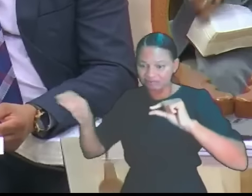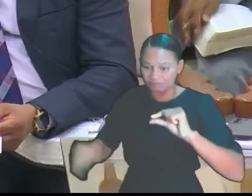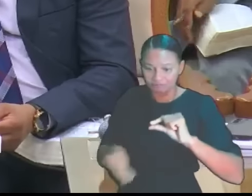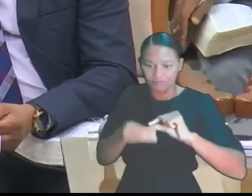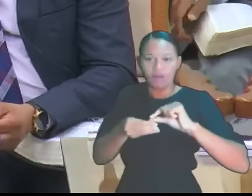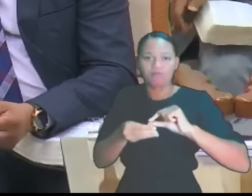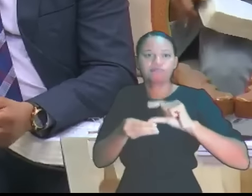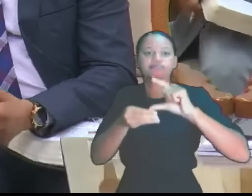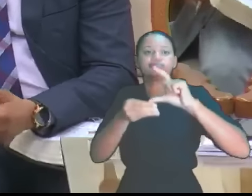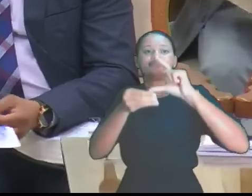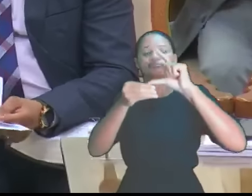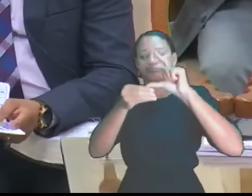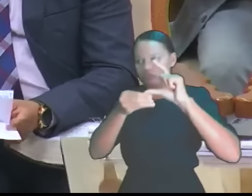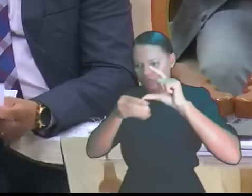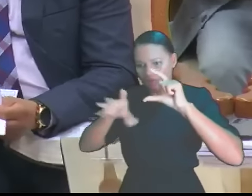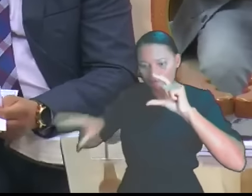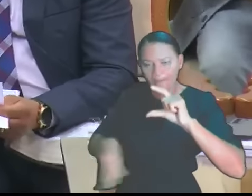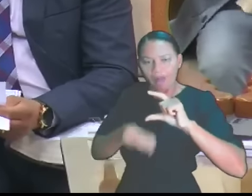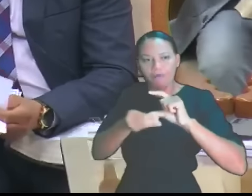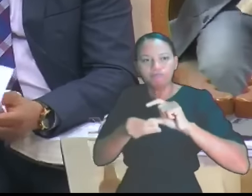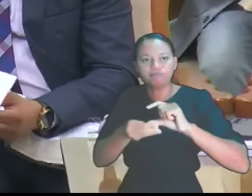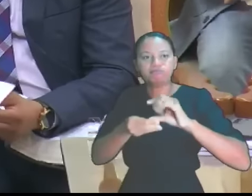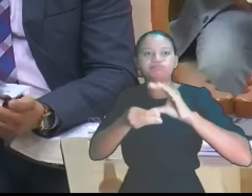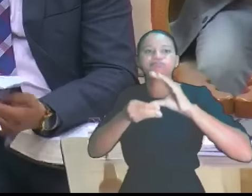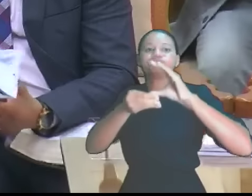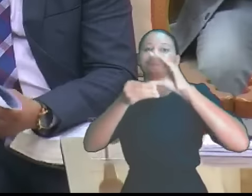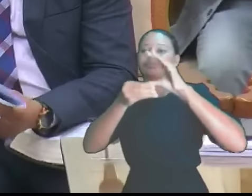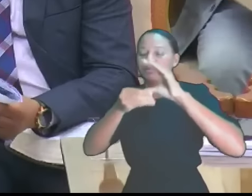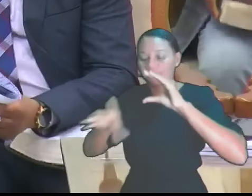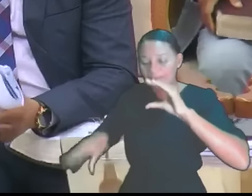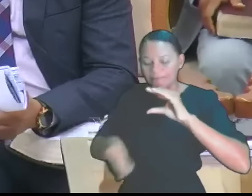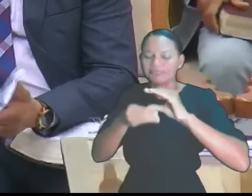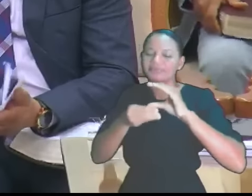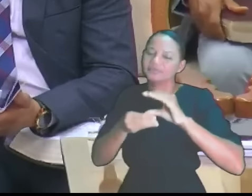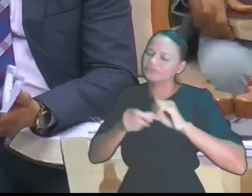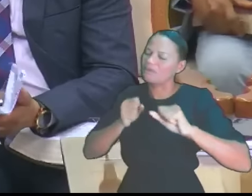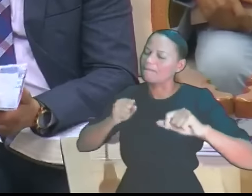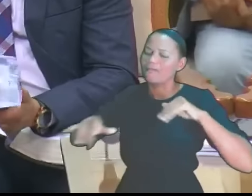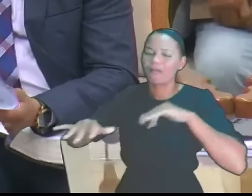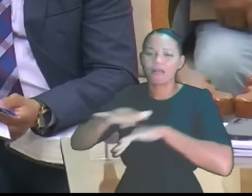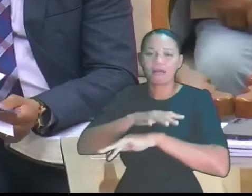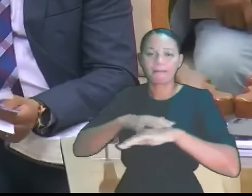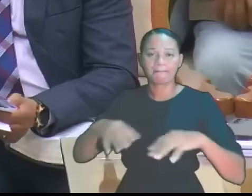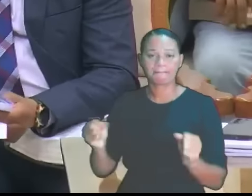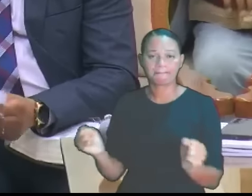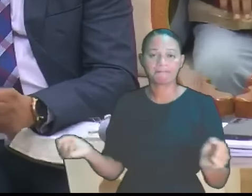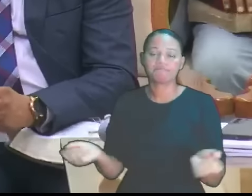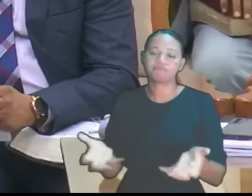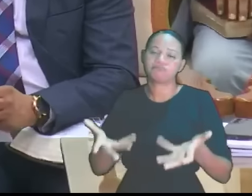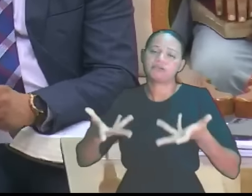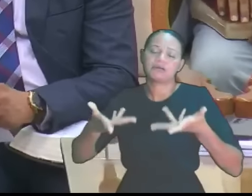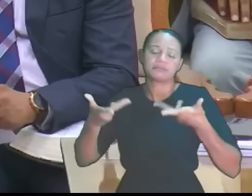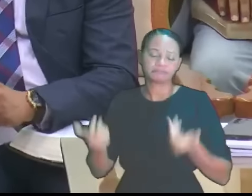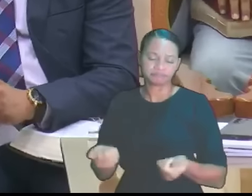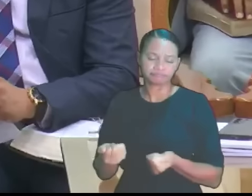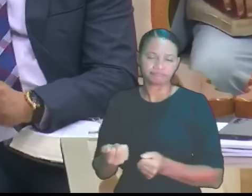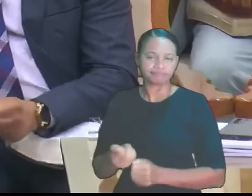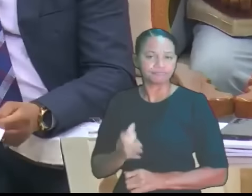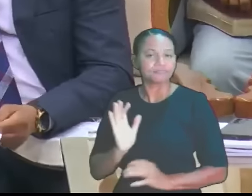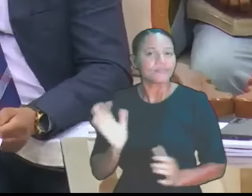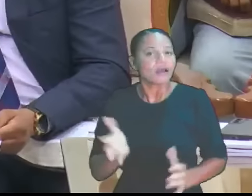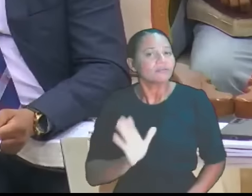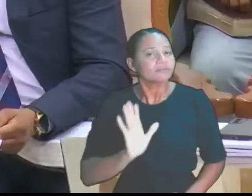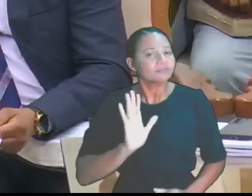e vê crescer. Isso é operação de maravilha. Agora, esse milagre,